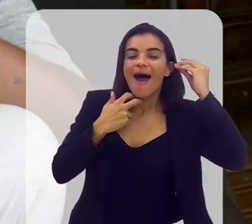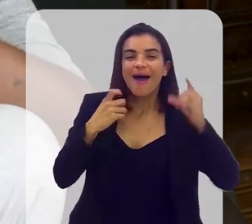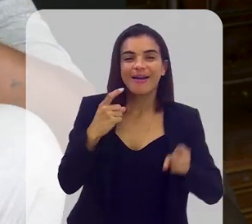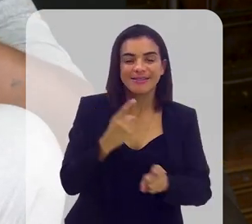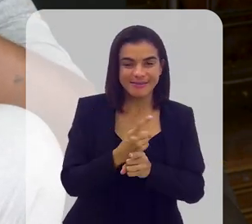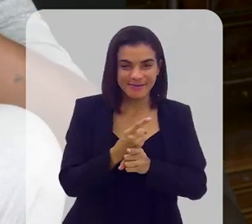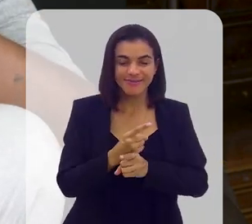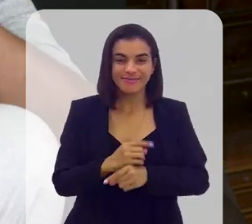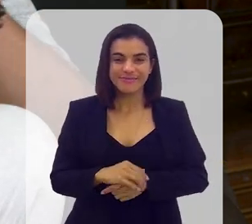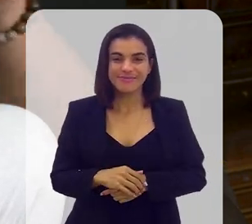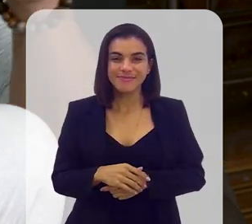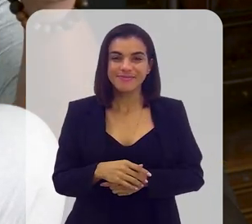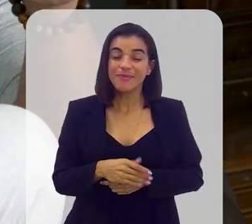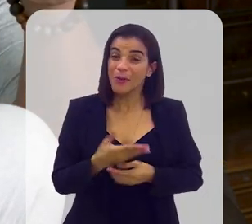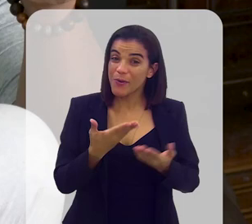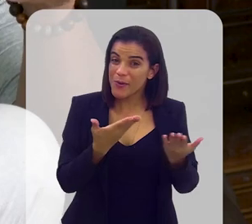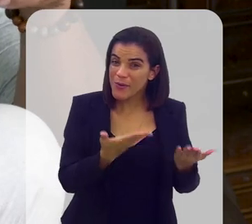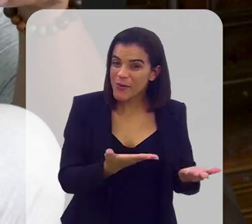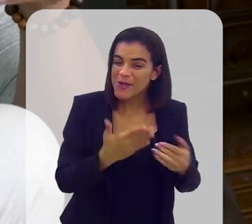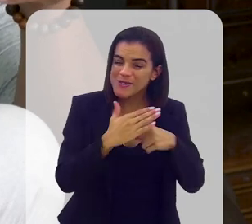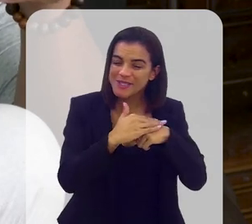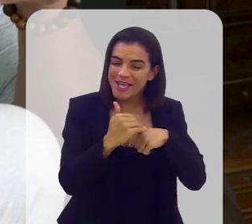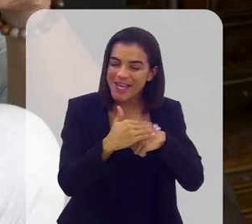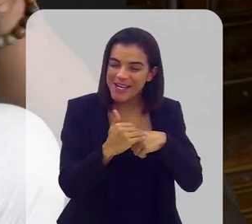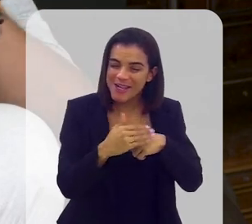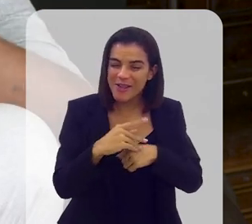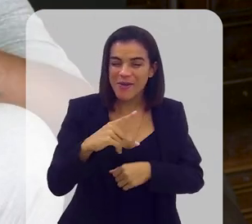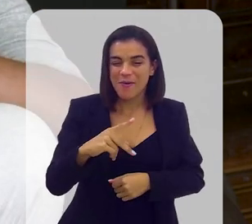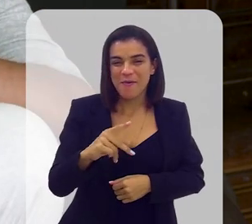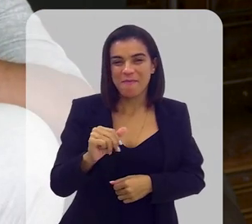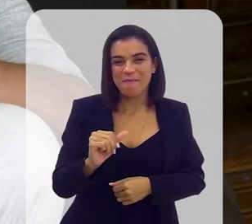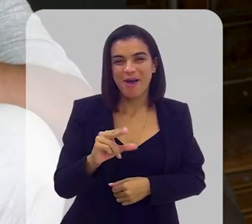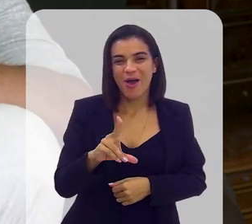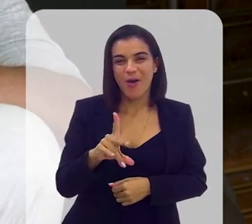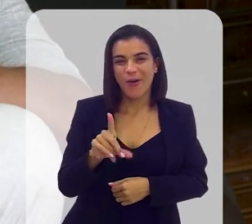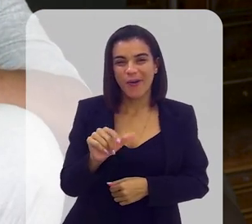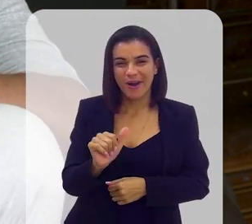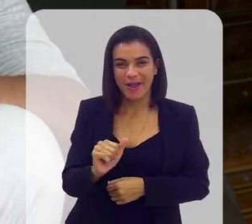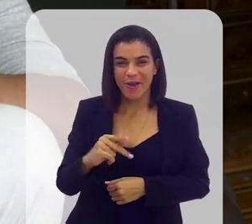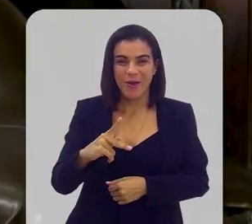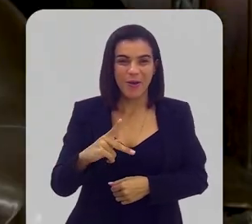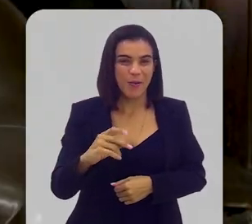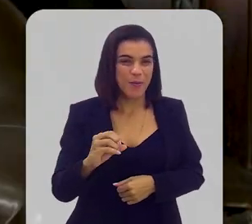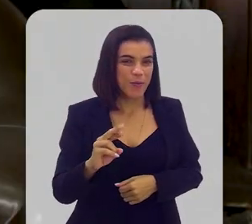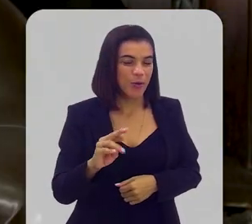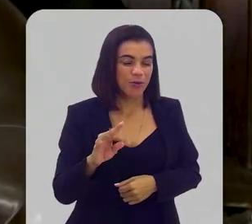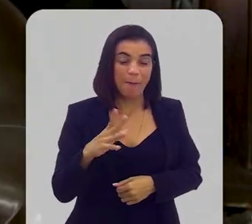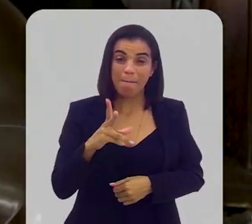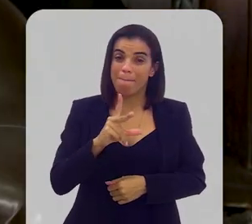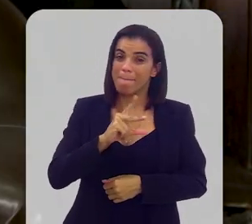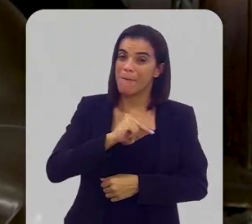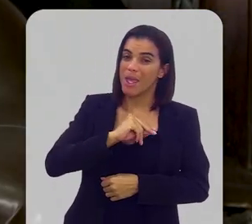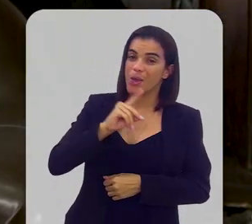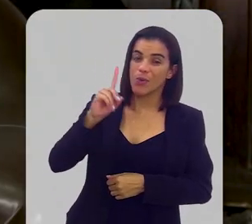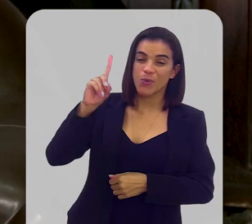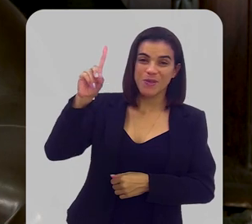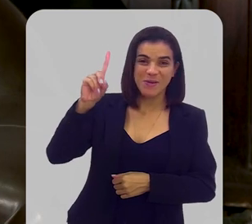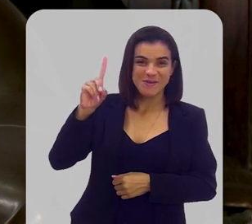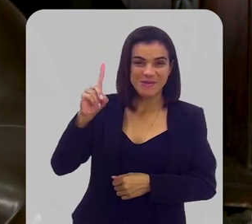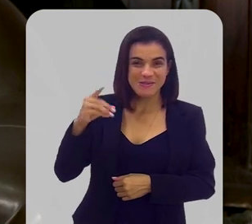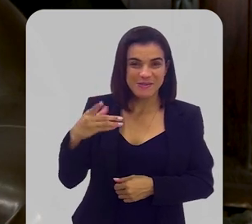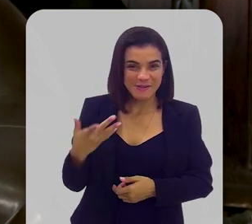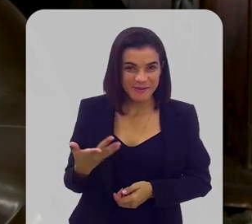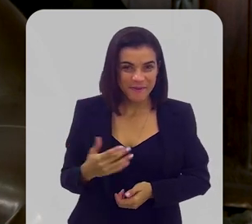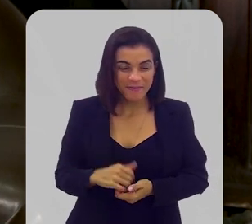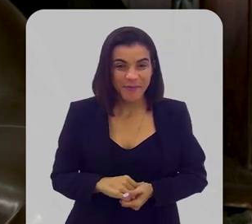que você pode ouvir. Senhoras e senhores, o nosso carinho para Paula Porto. Meu Deus! Como vai,